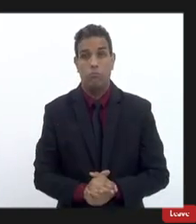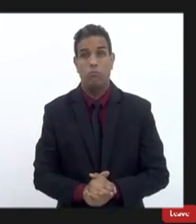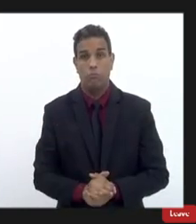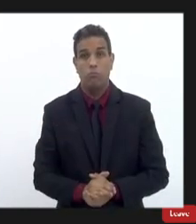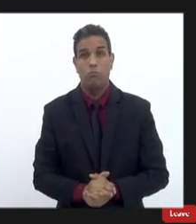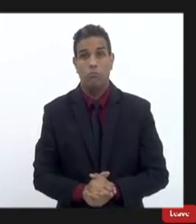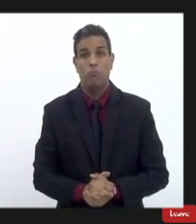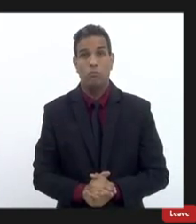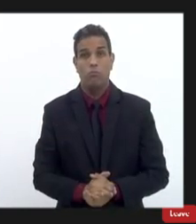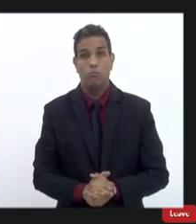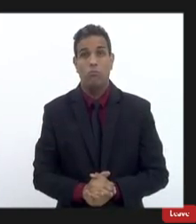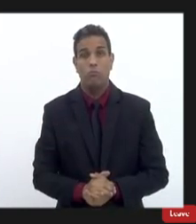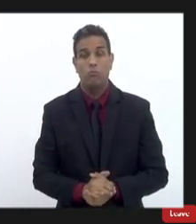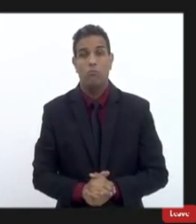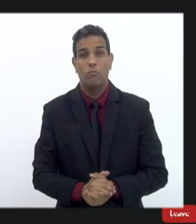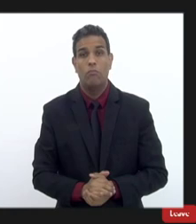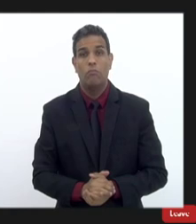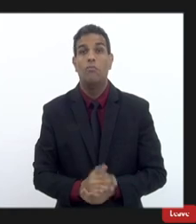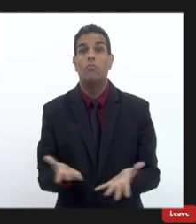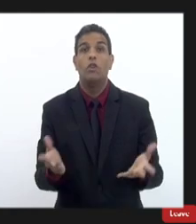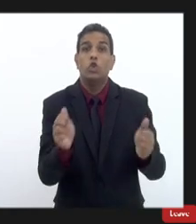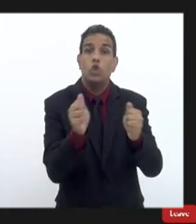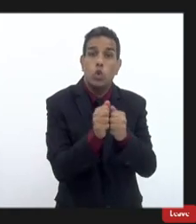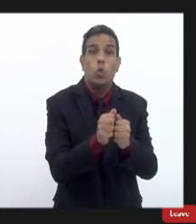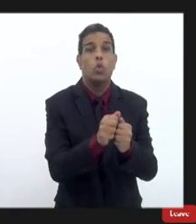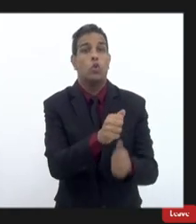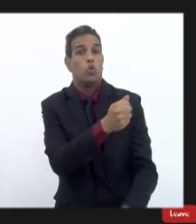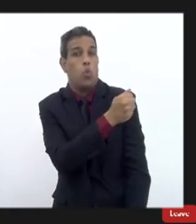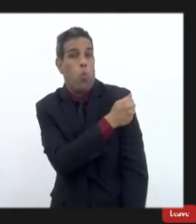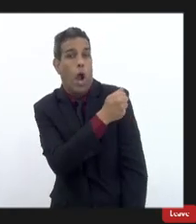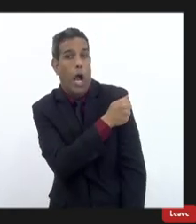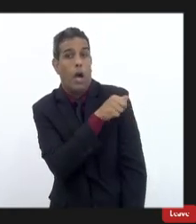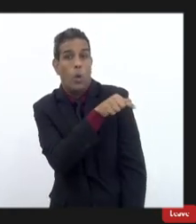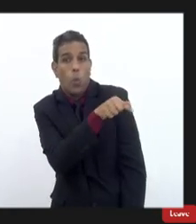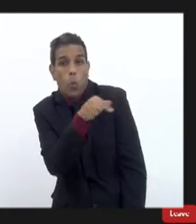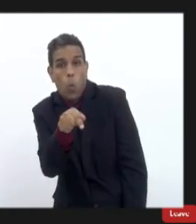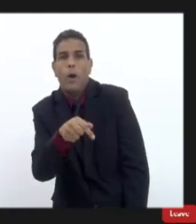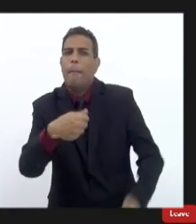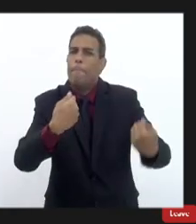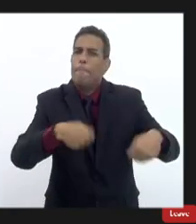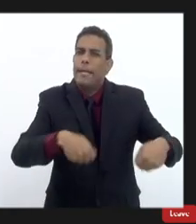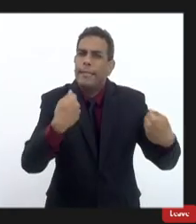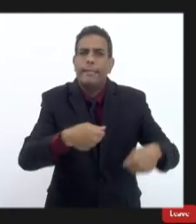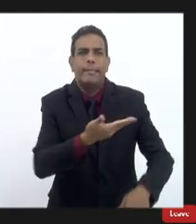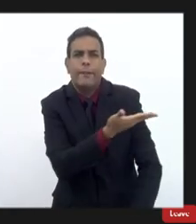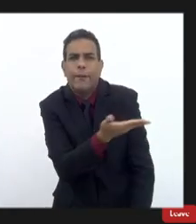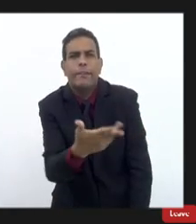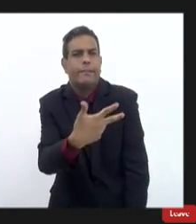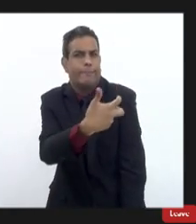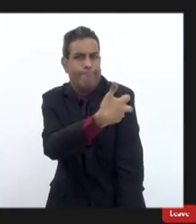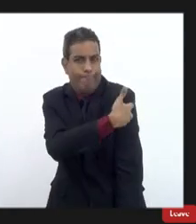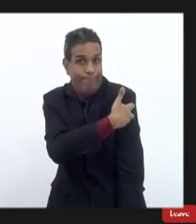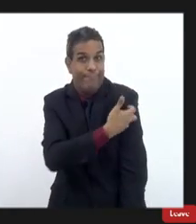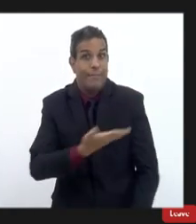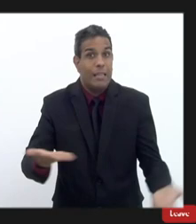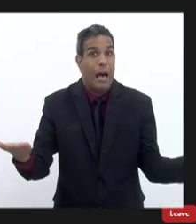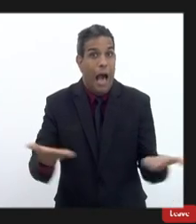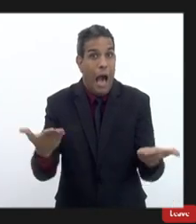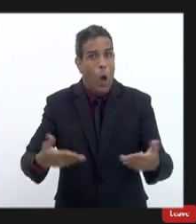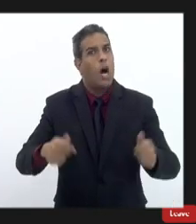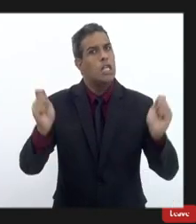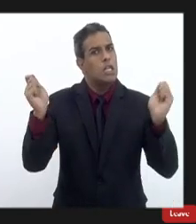fosse feito esse trabalho de conscientização com os alunos da necessidade de se vacinarem, né? Agora que os adolescentes estão tendo